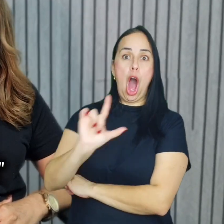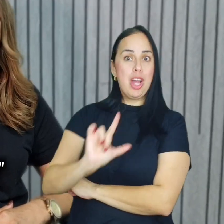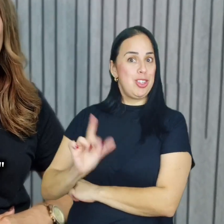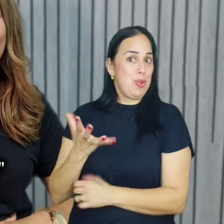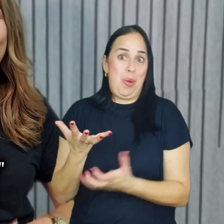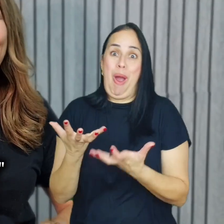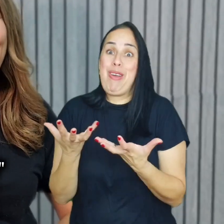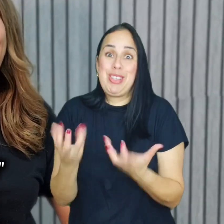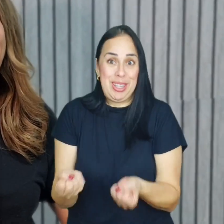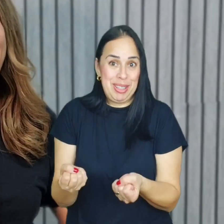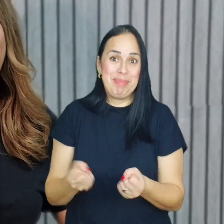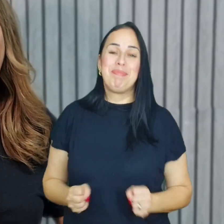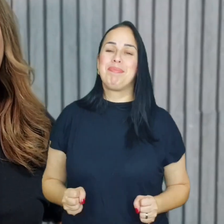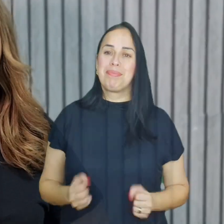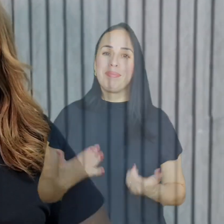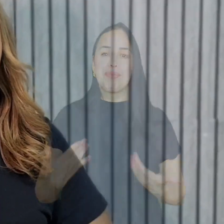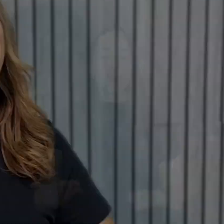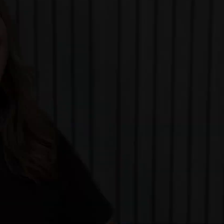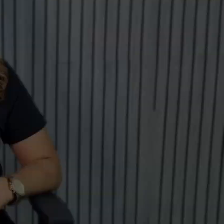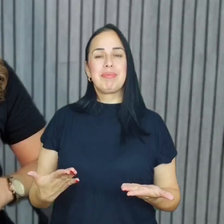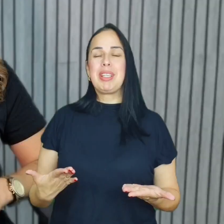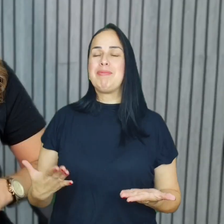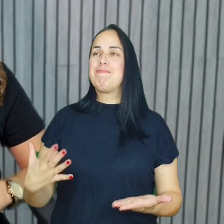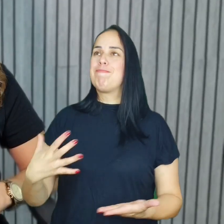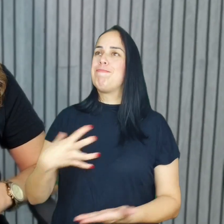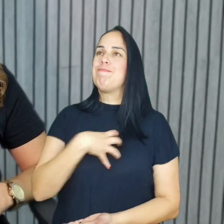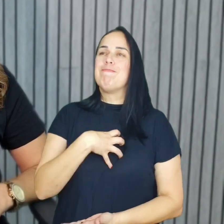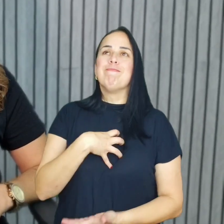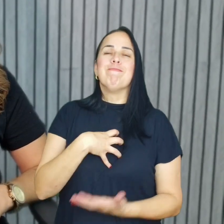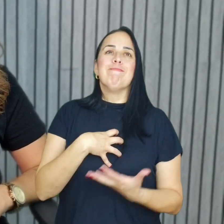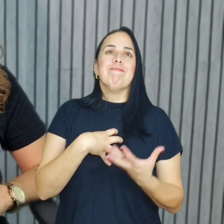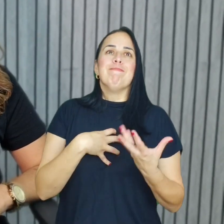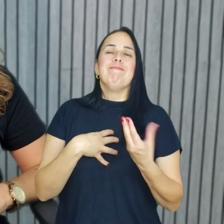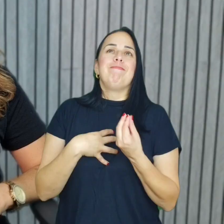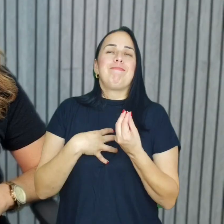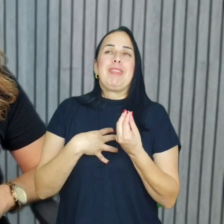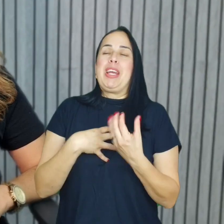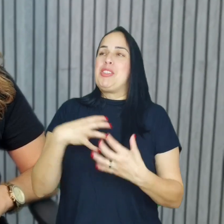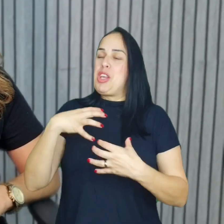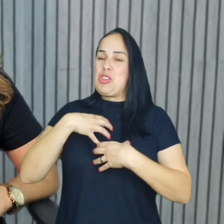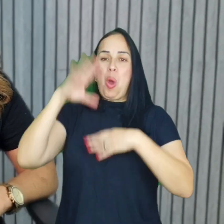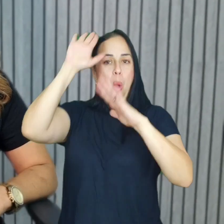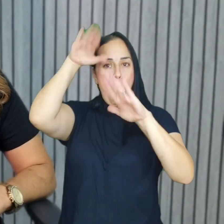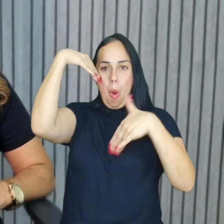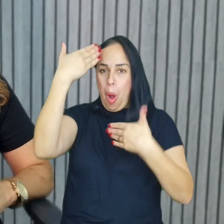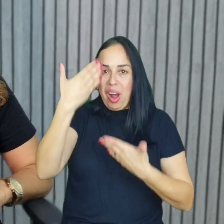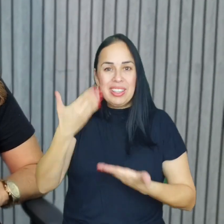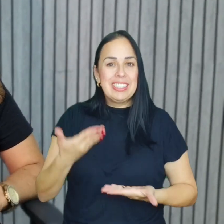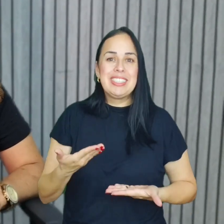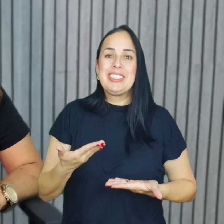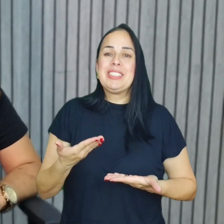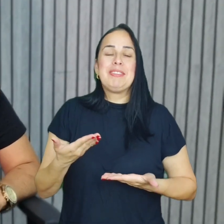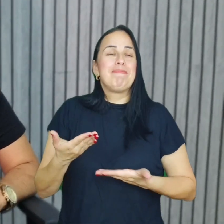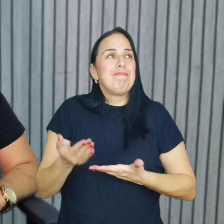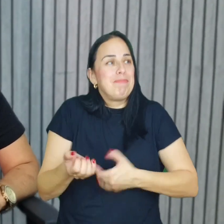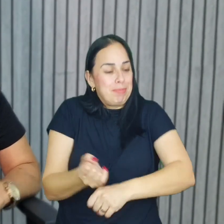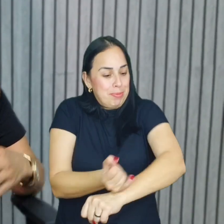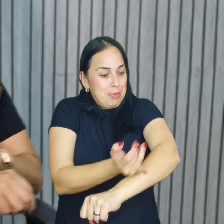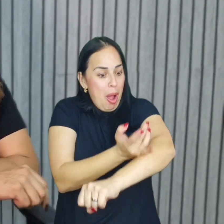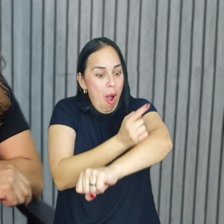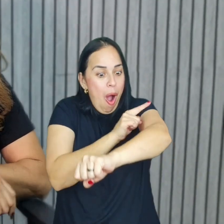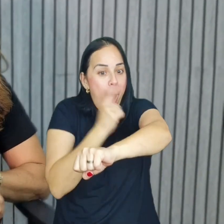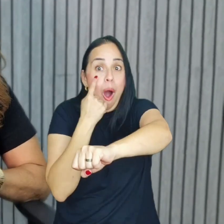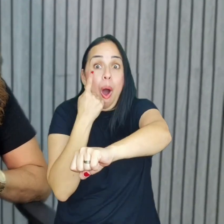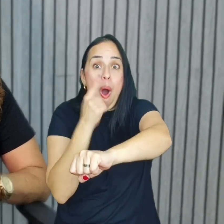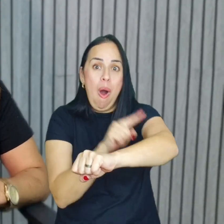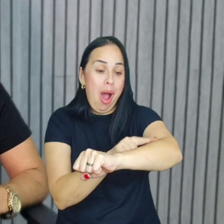assim, lógico que eu vou. Isso para mim, nossa, foi uma honra. Eu não tenho, fico